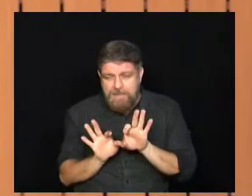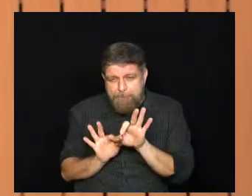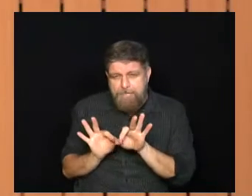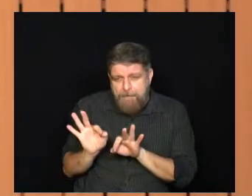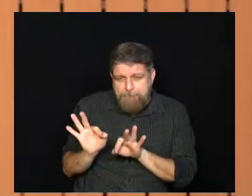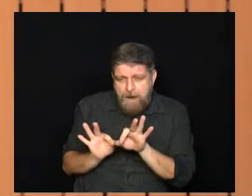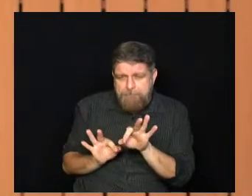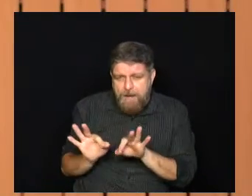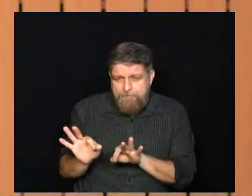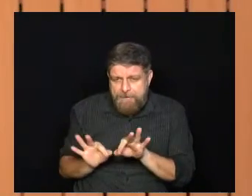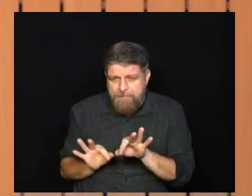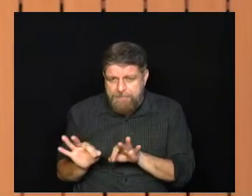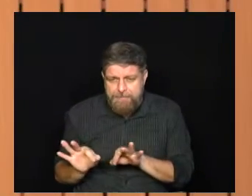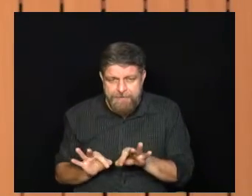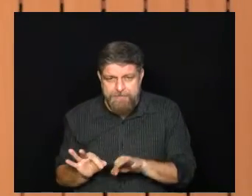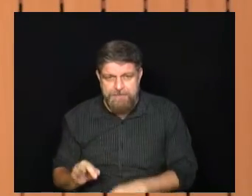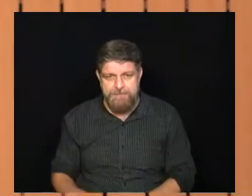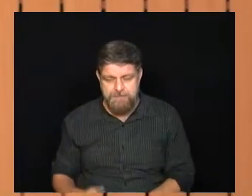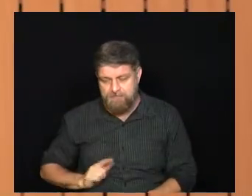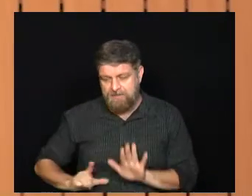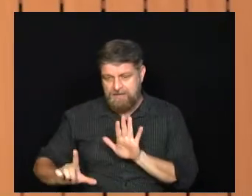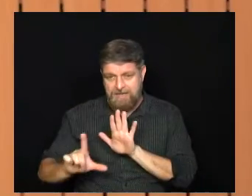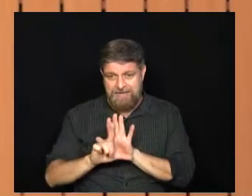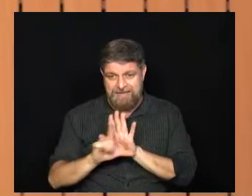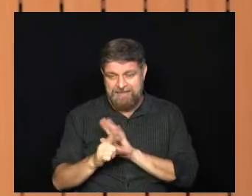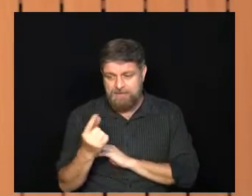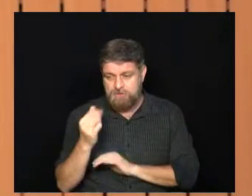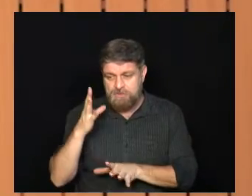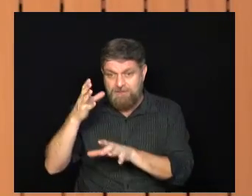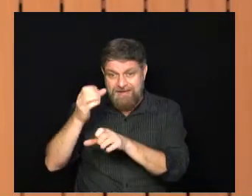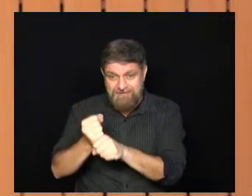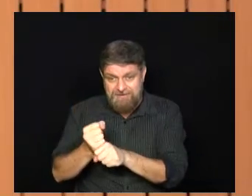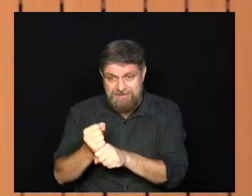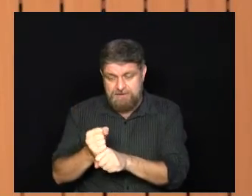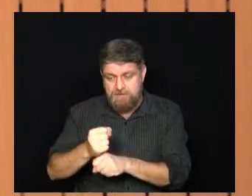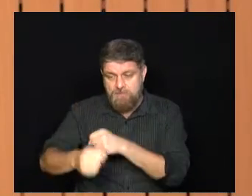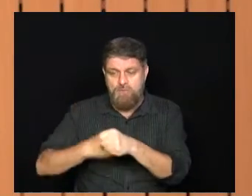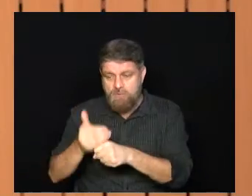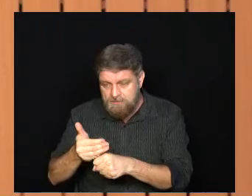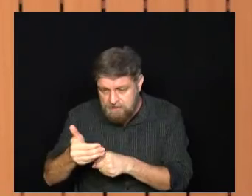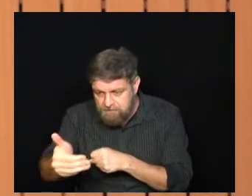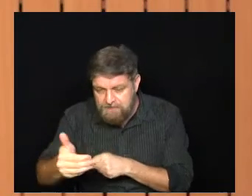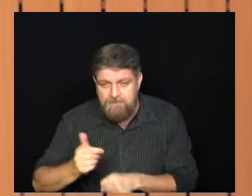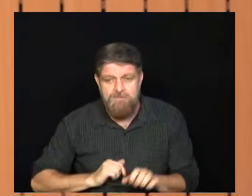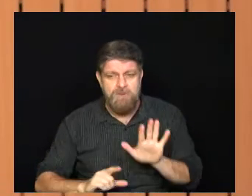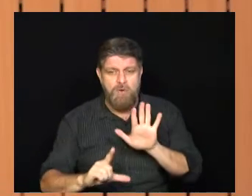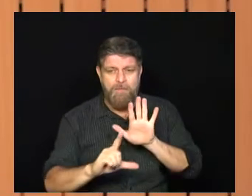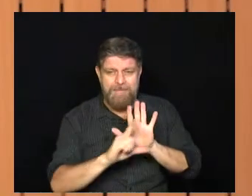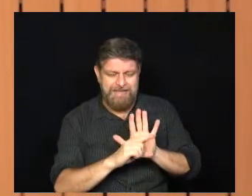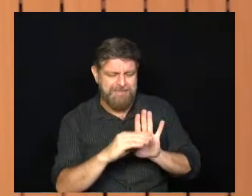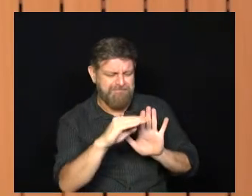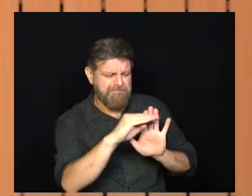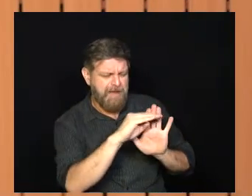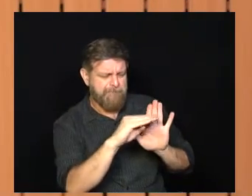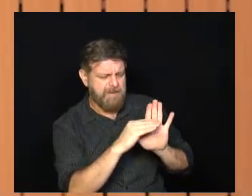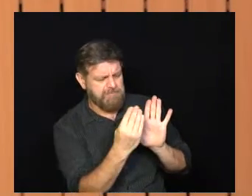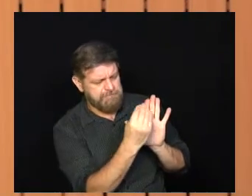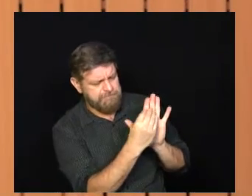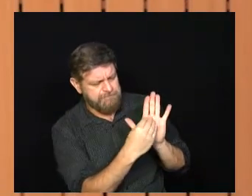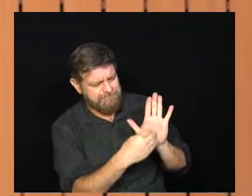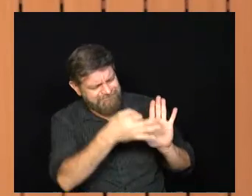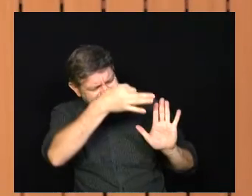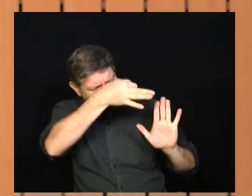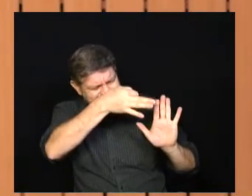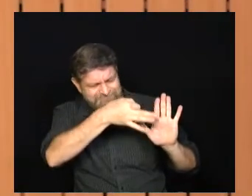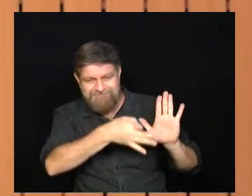organização da lei orçamentária anual. Então, ficou uma lei orçamentária com